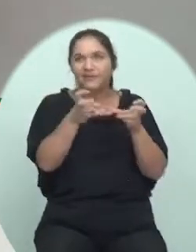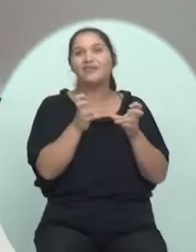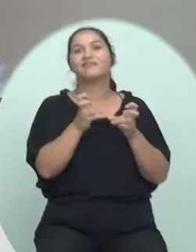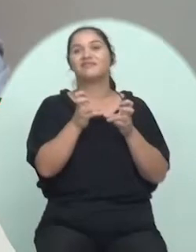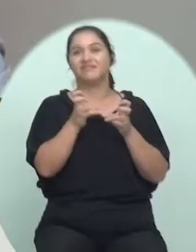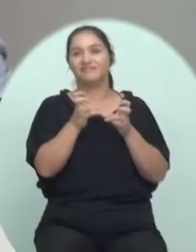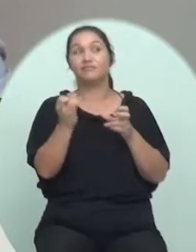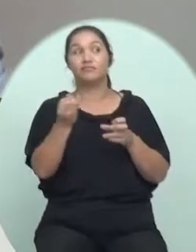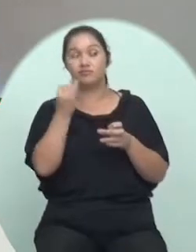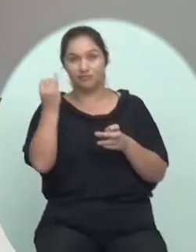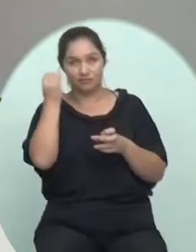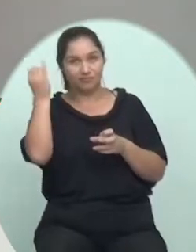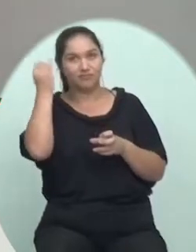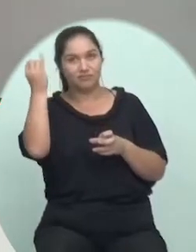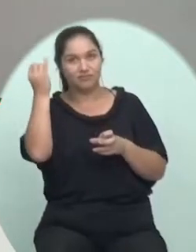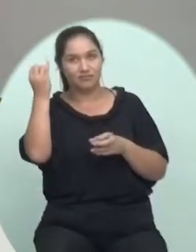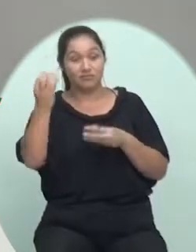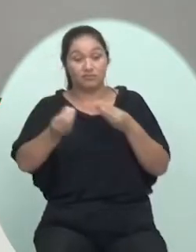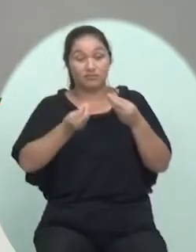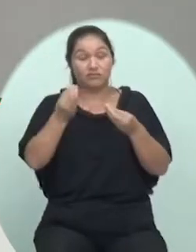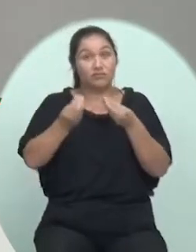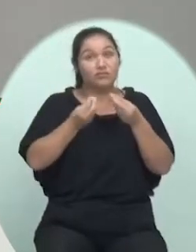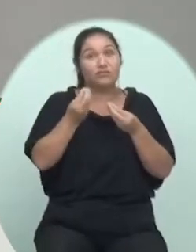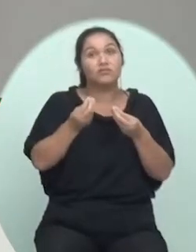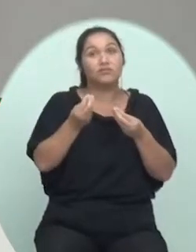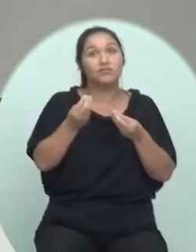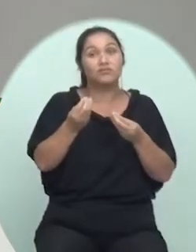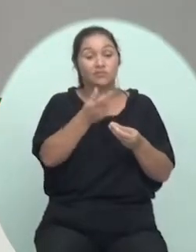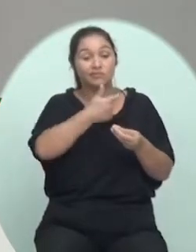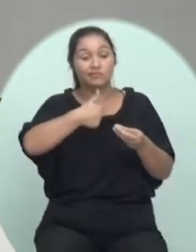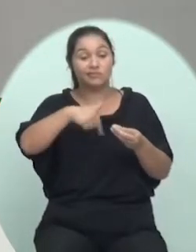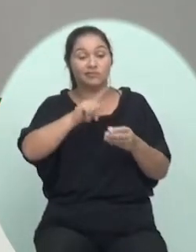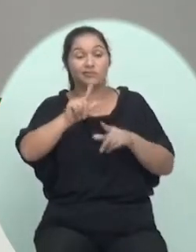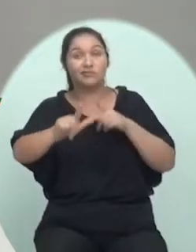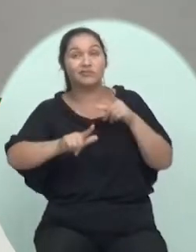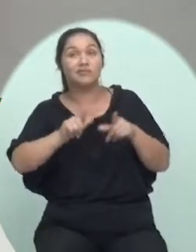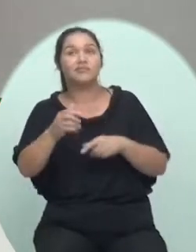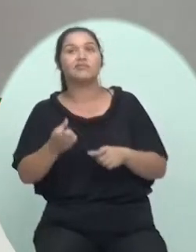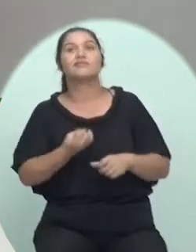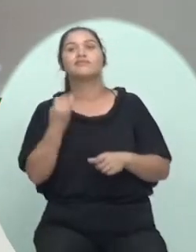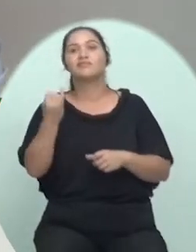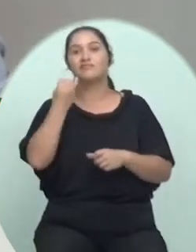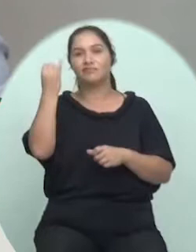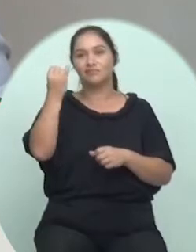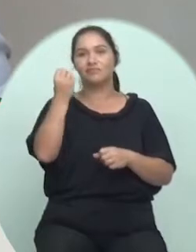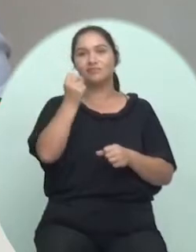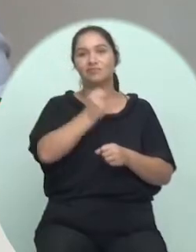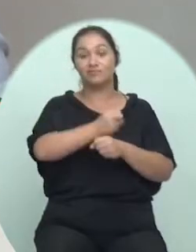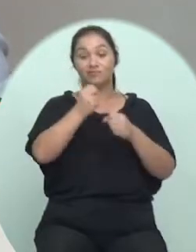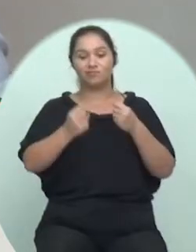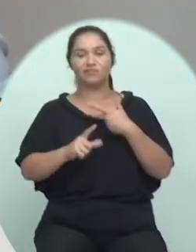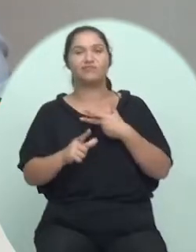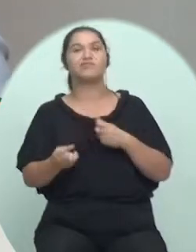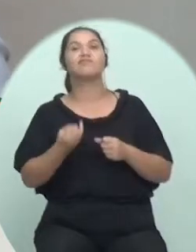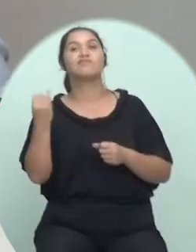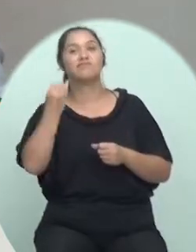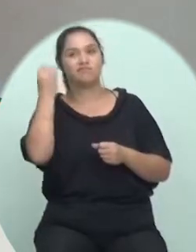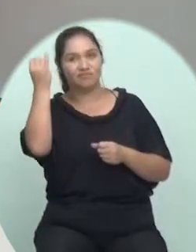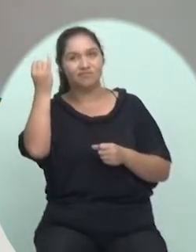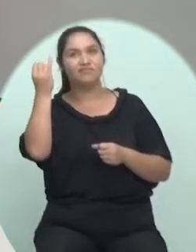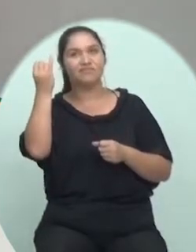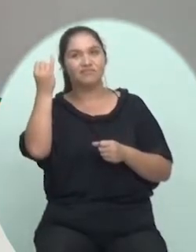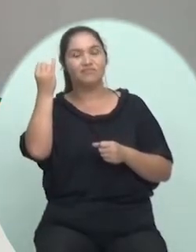Vejam a importância do papel legislativo e a necessidade de ser ouvido.